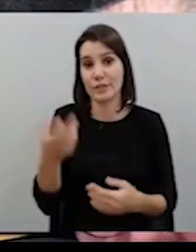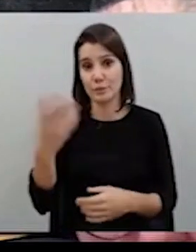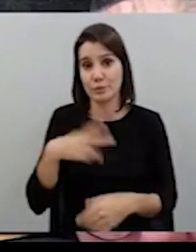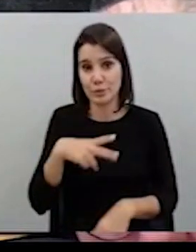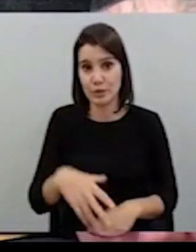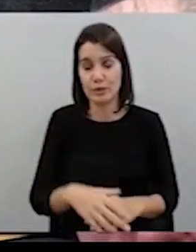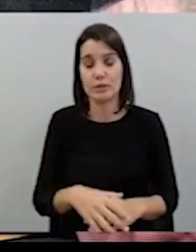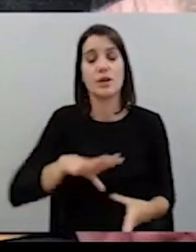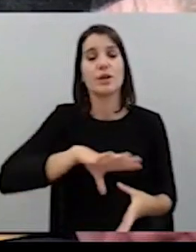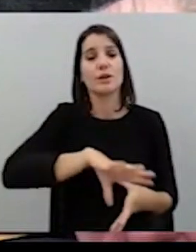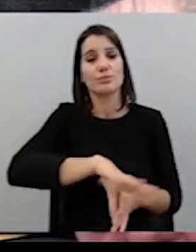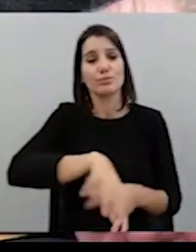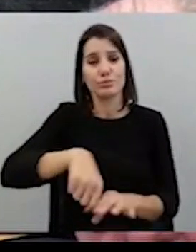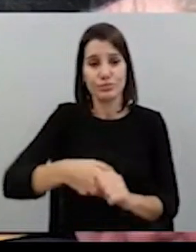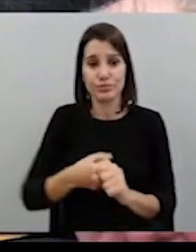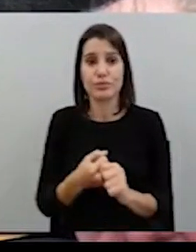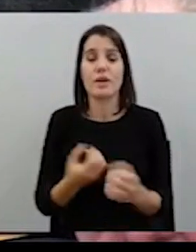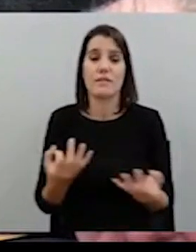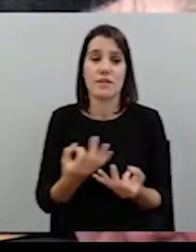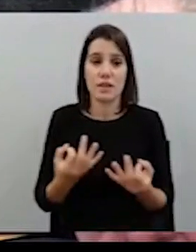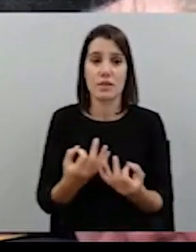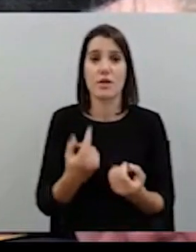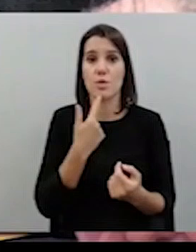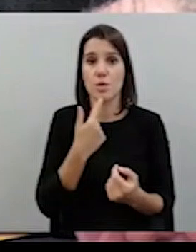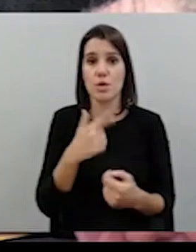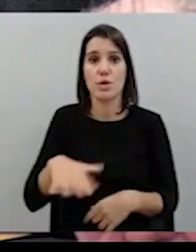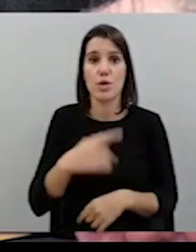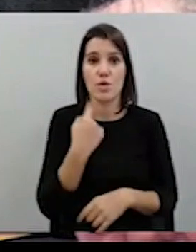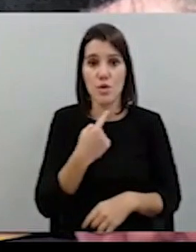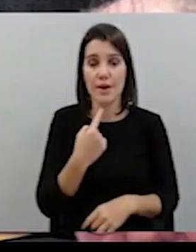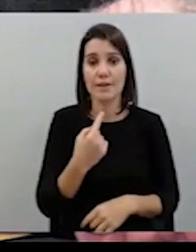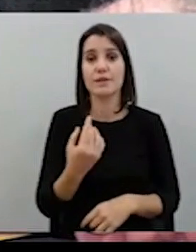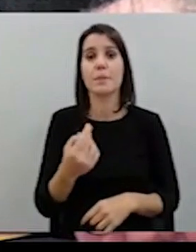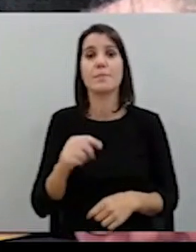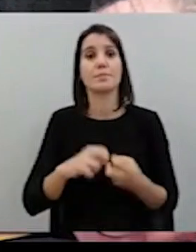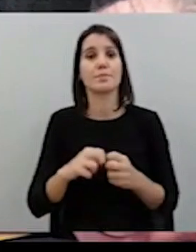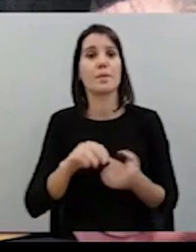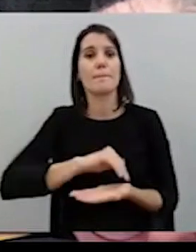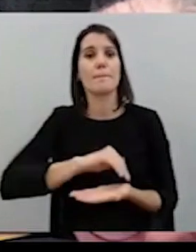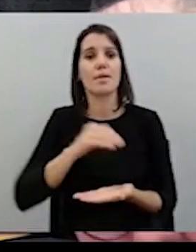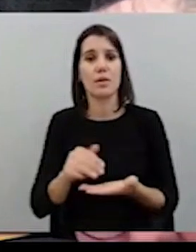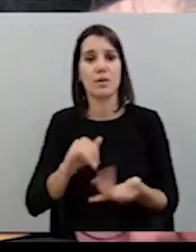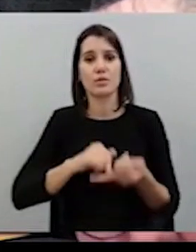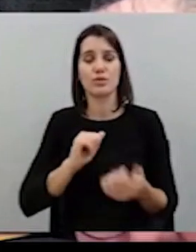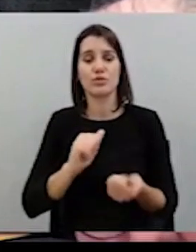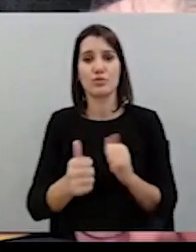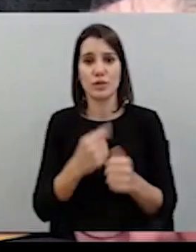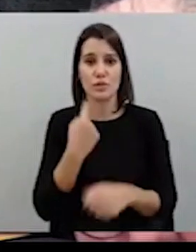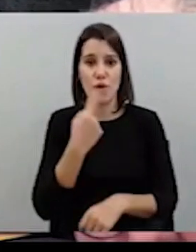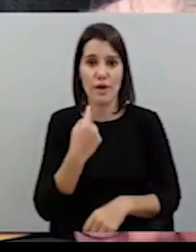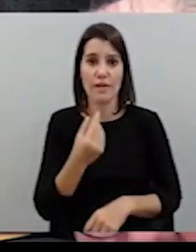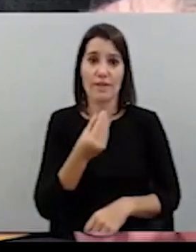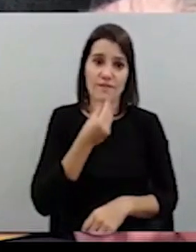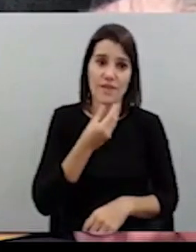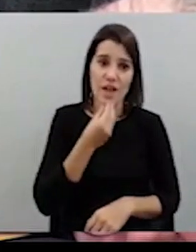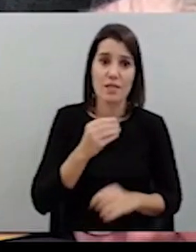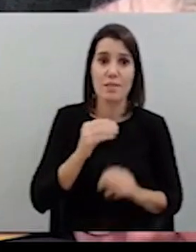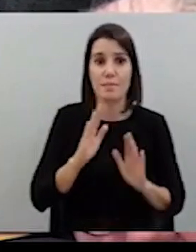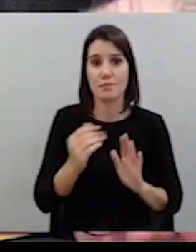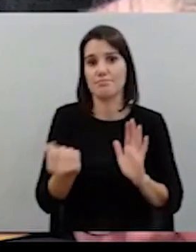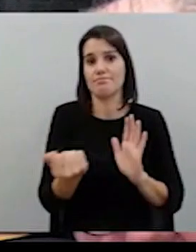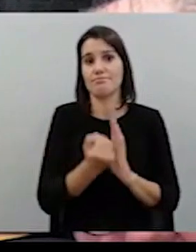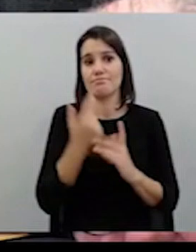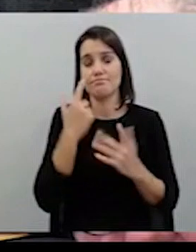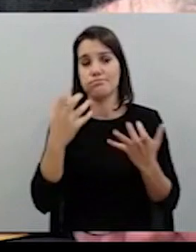em muitas infraestruturas do nosso concelho e uma delas é o pavilhão da Associação Desportiva de Oeiras. Velhinho, mas icónico. Já passou por